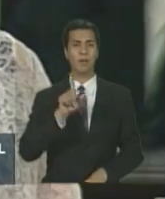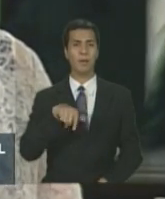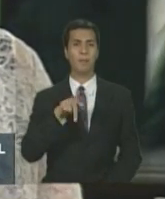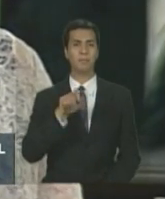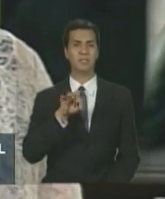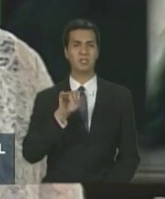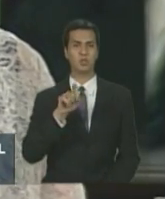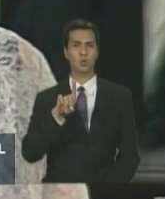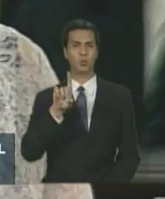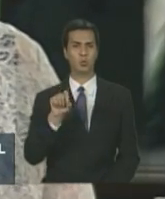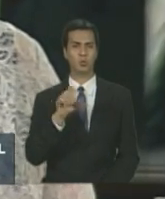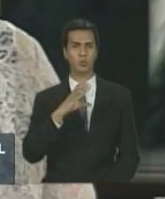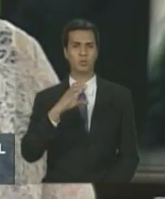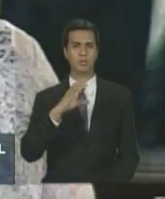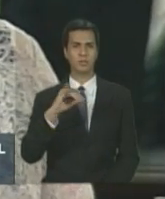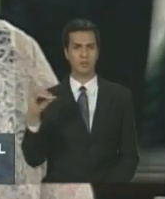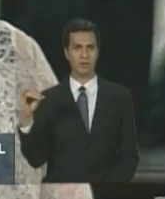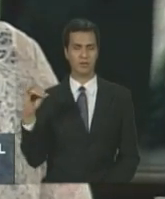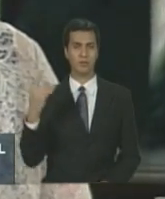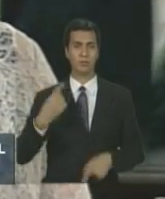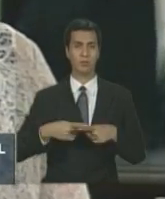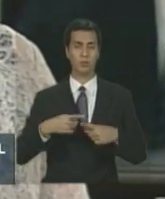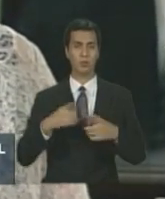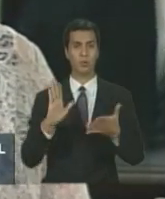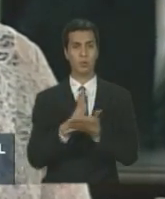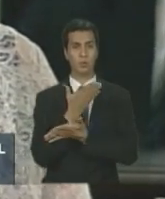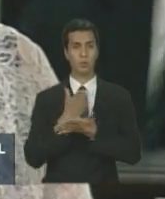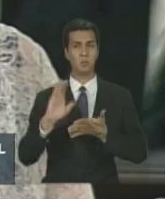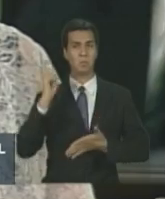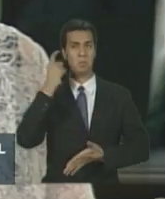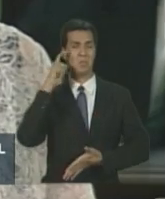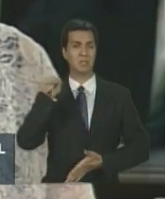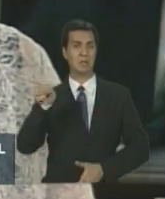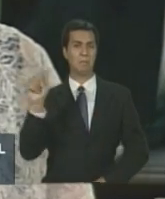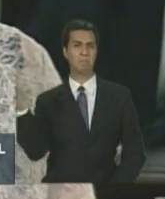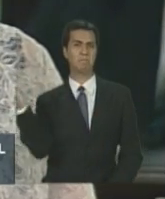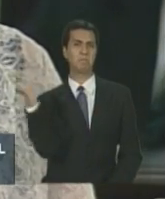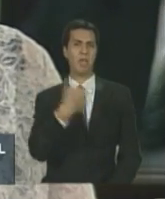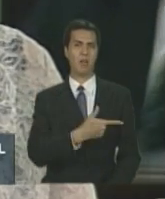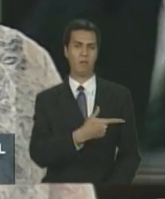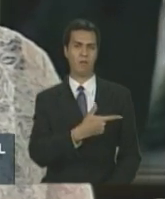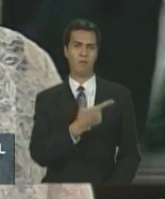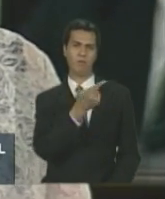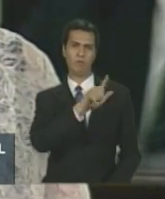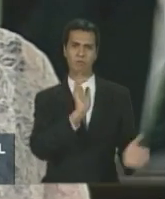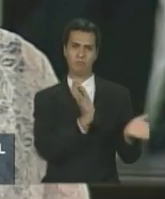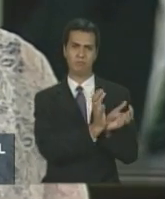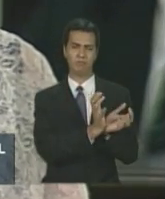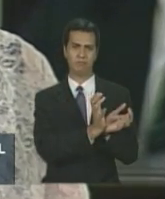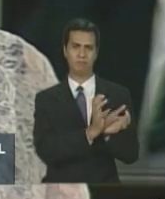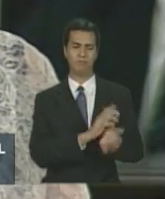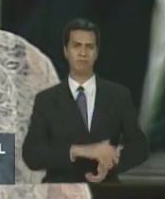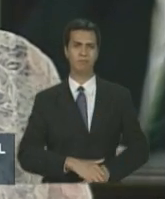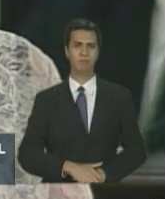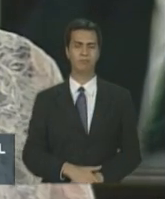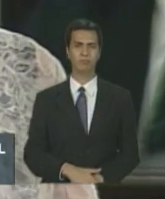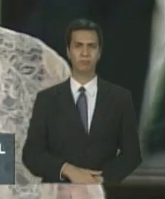pseudociência, de que uns eram mais humanos do que outros.